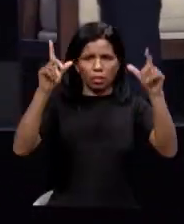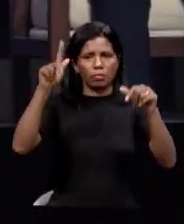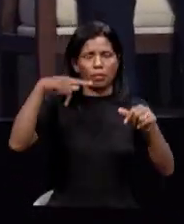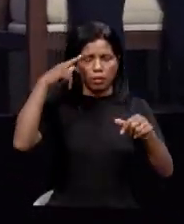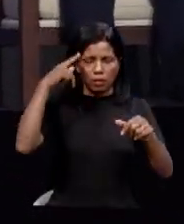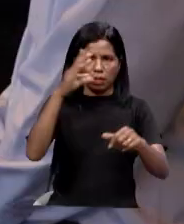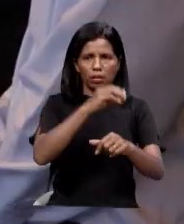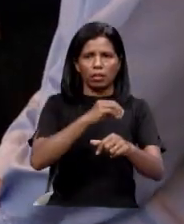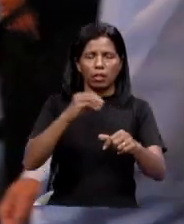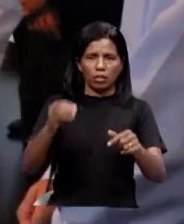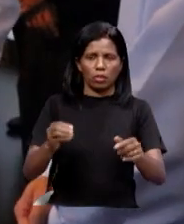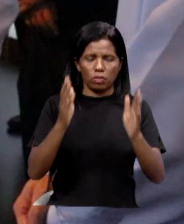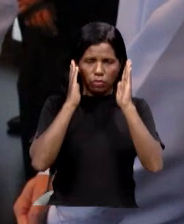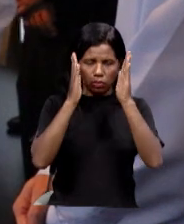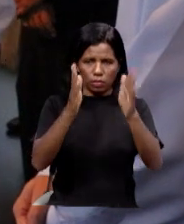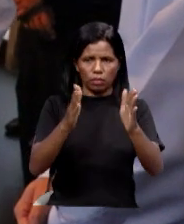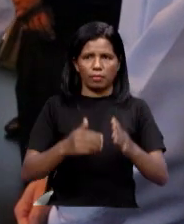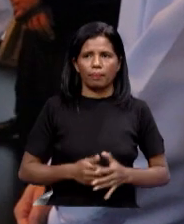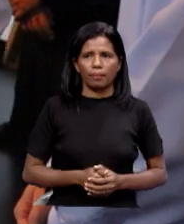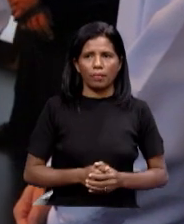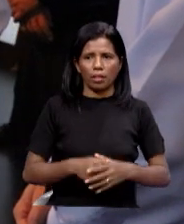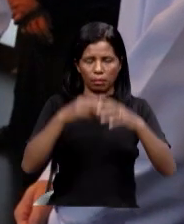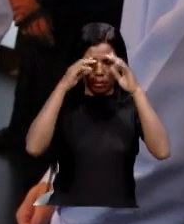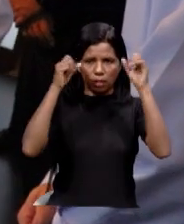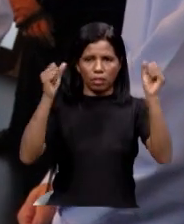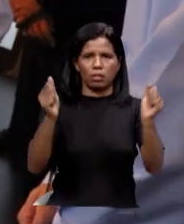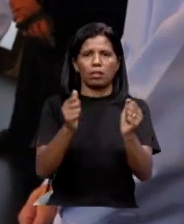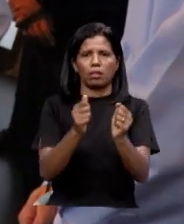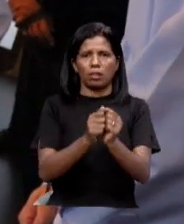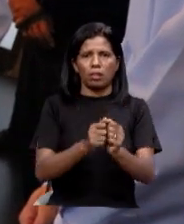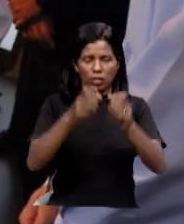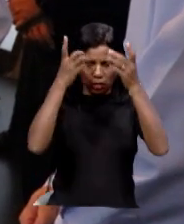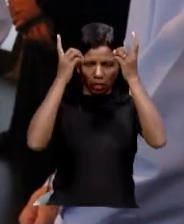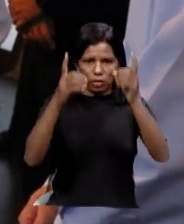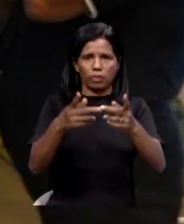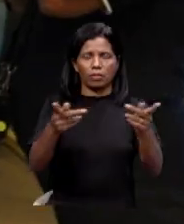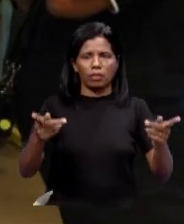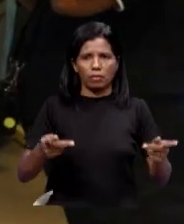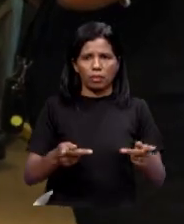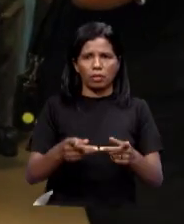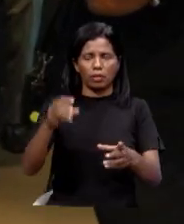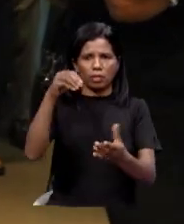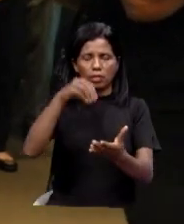no estratégia a sira. Além de Presidente da República, o delegação mos visita fatin be acumula be